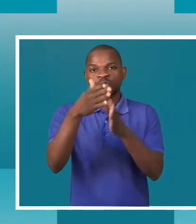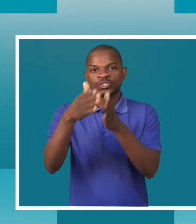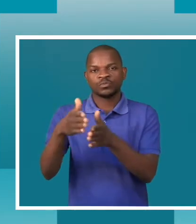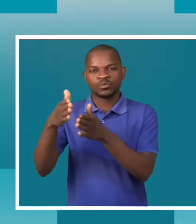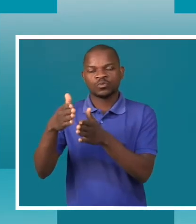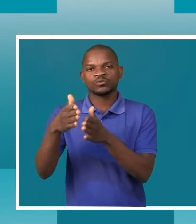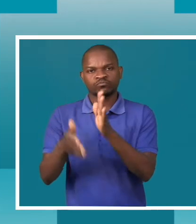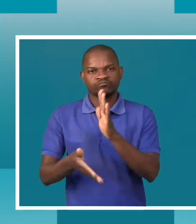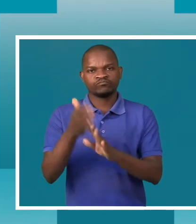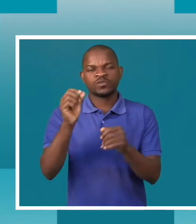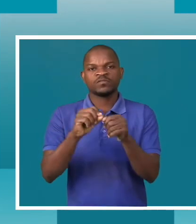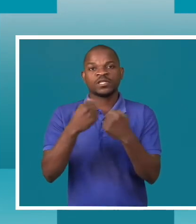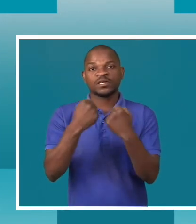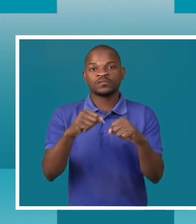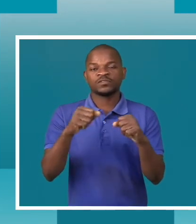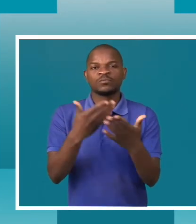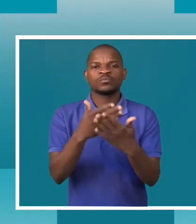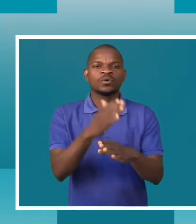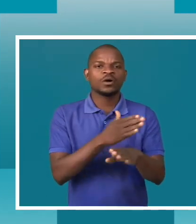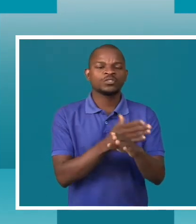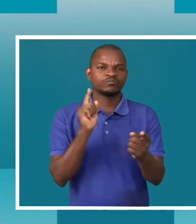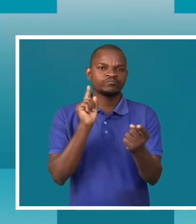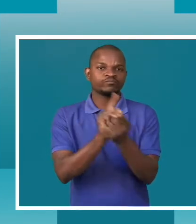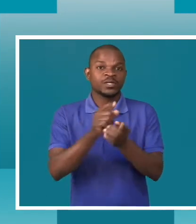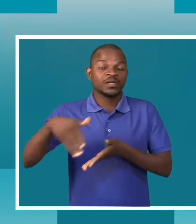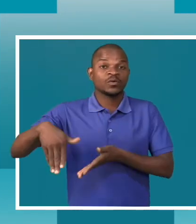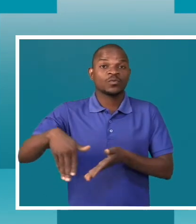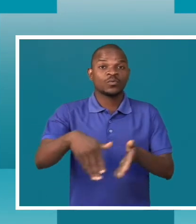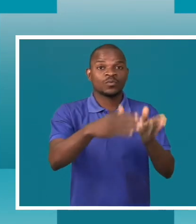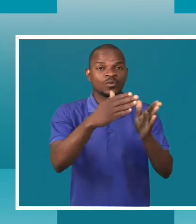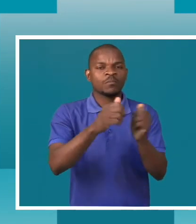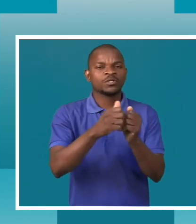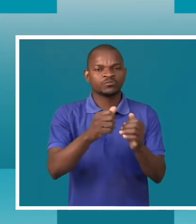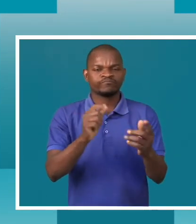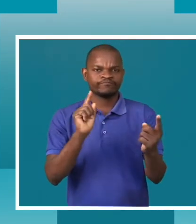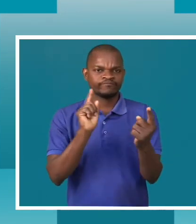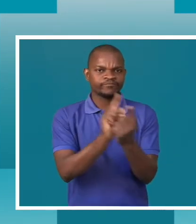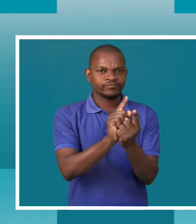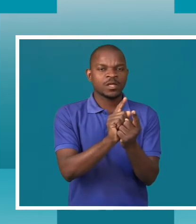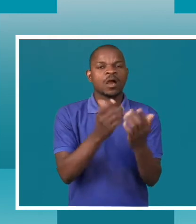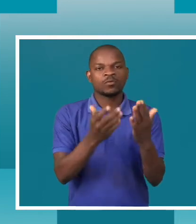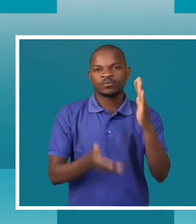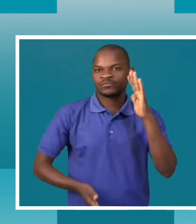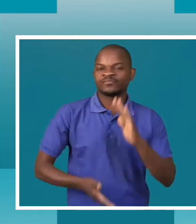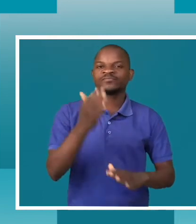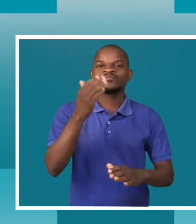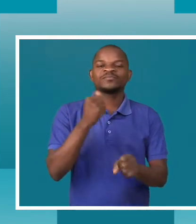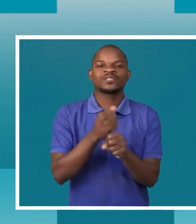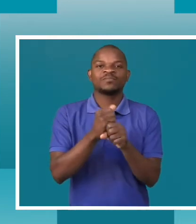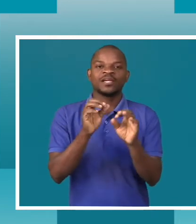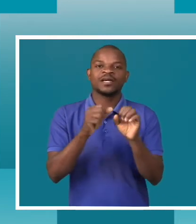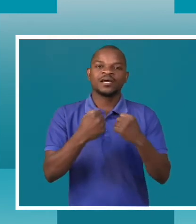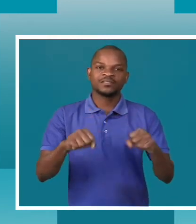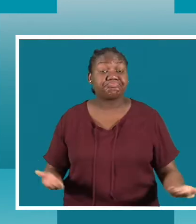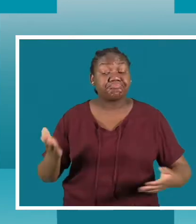ativistas, que eu encontrei por acaso na rua e lhes abordei. Hoje em dia também já